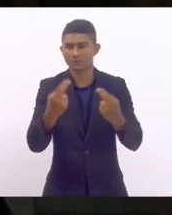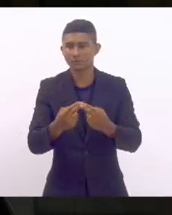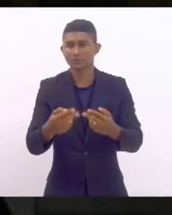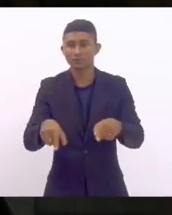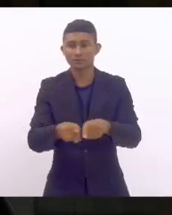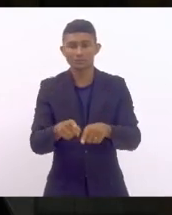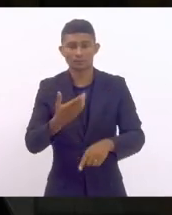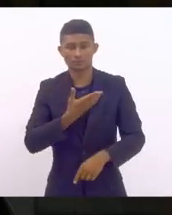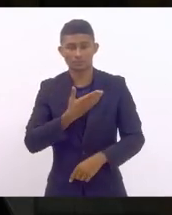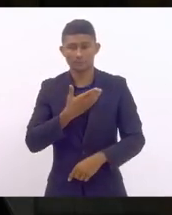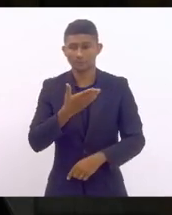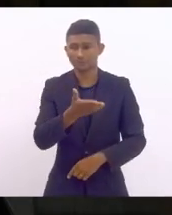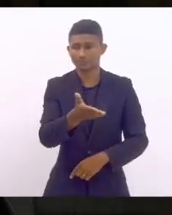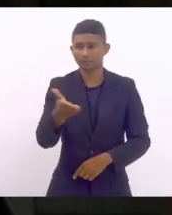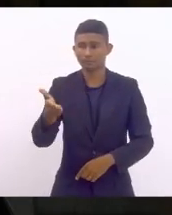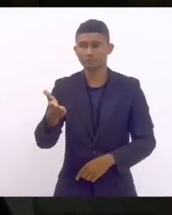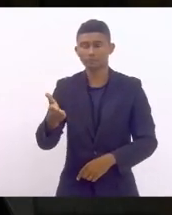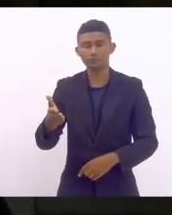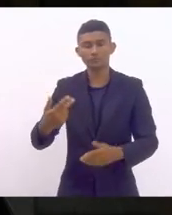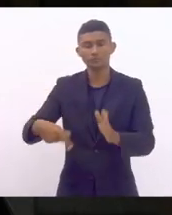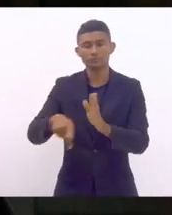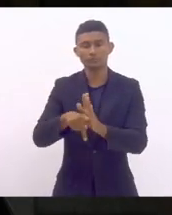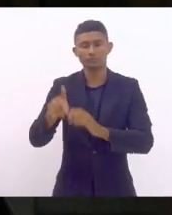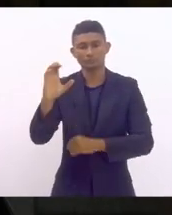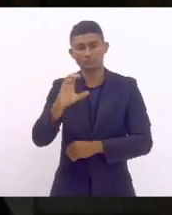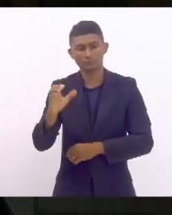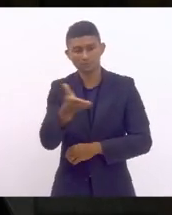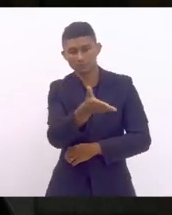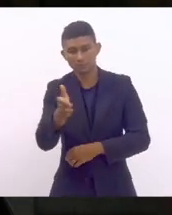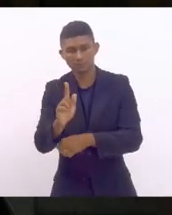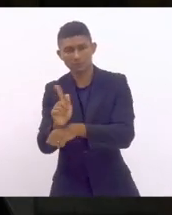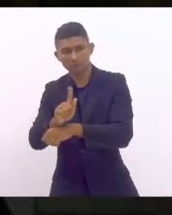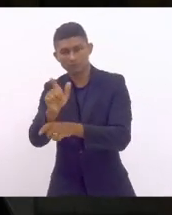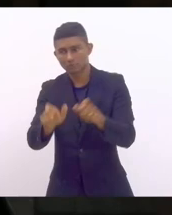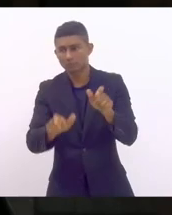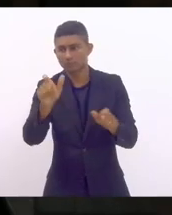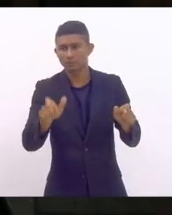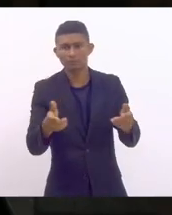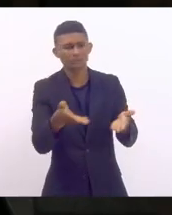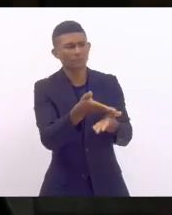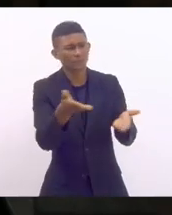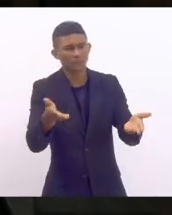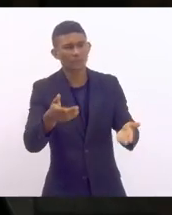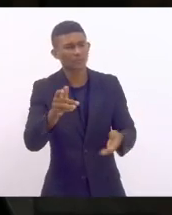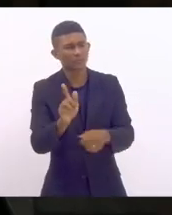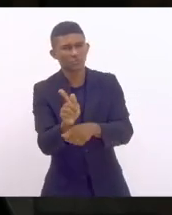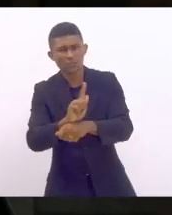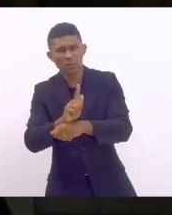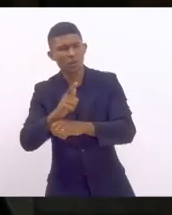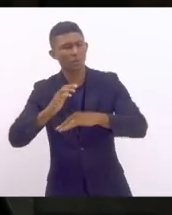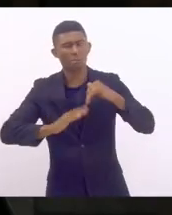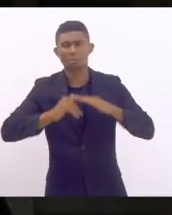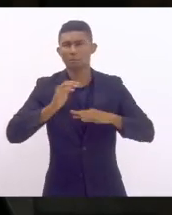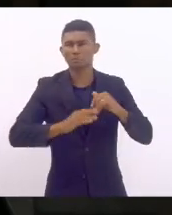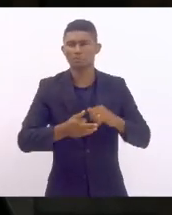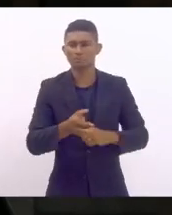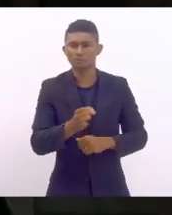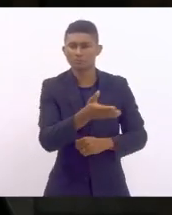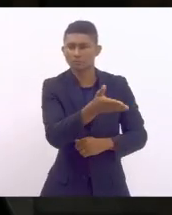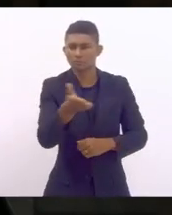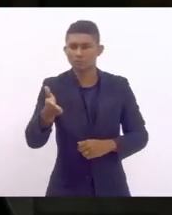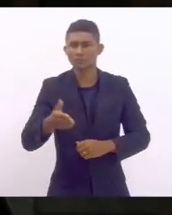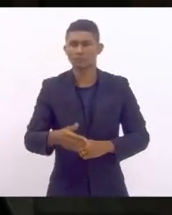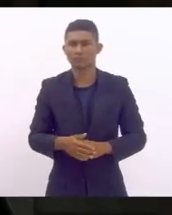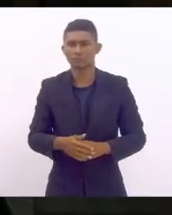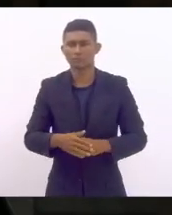dizer as minhas colegas né da como das sentido que momentaneamente são os dias Oi Conceição excelente gestores excelente de